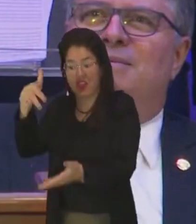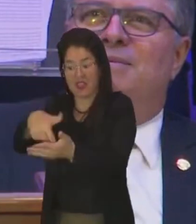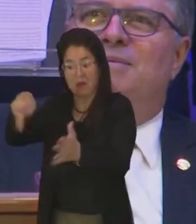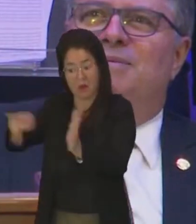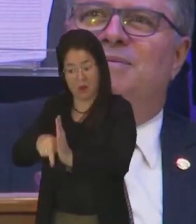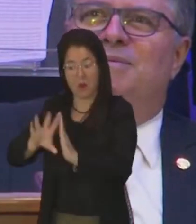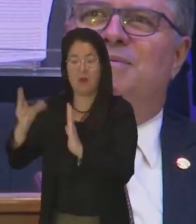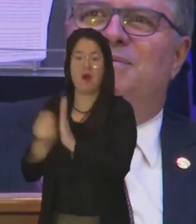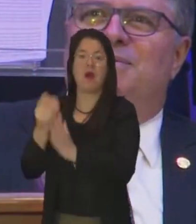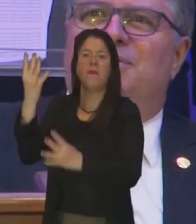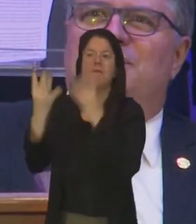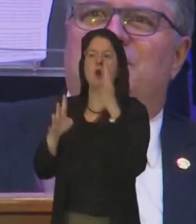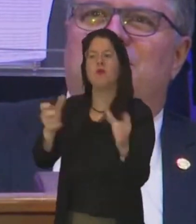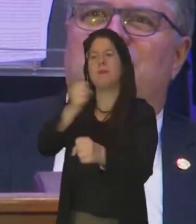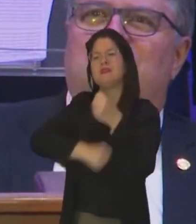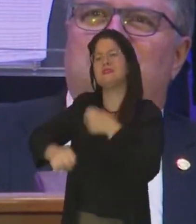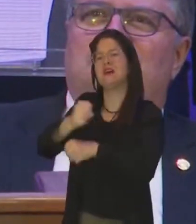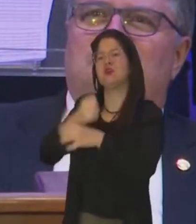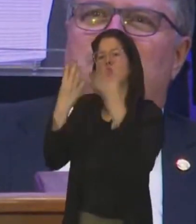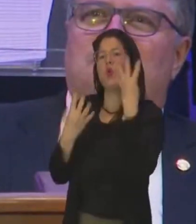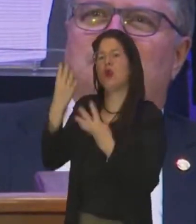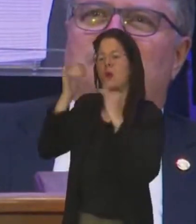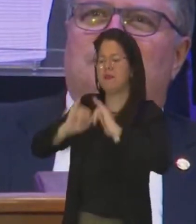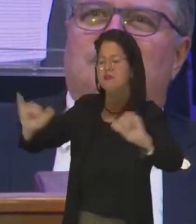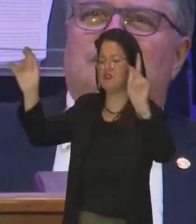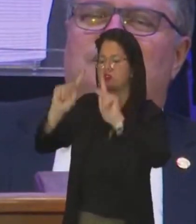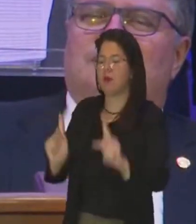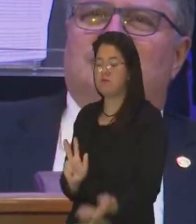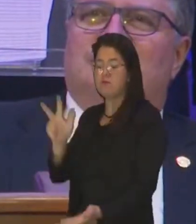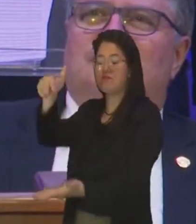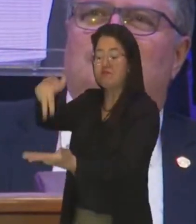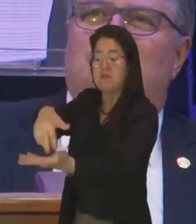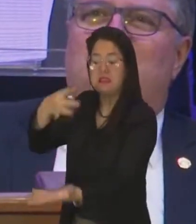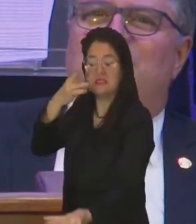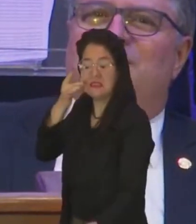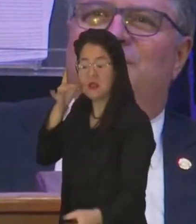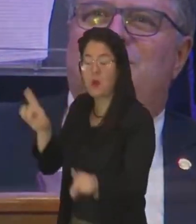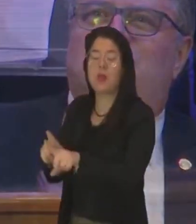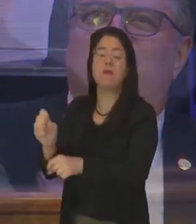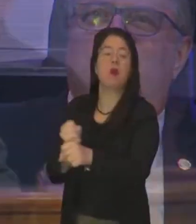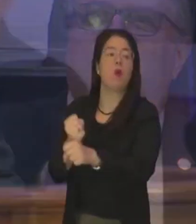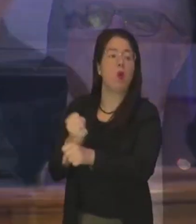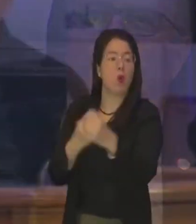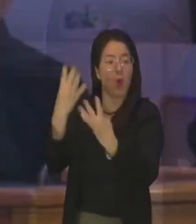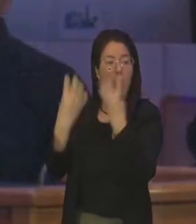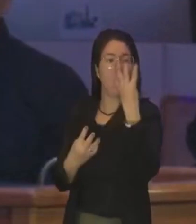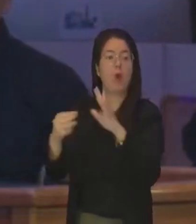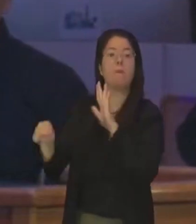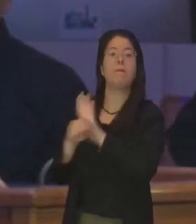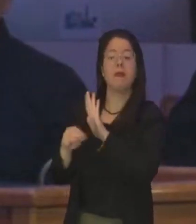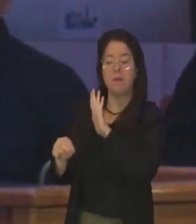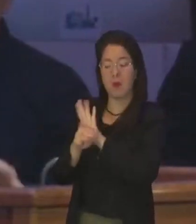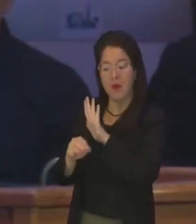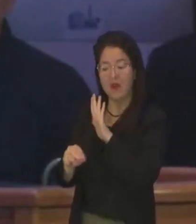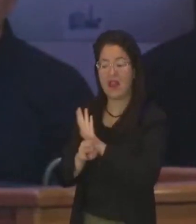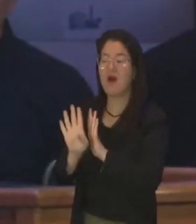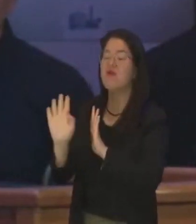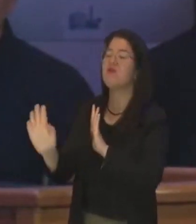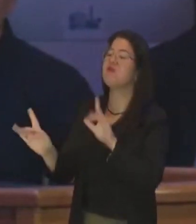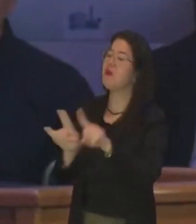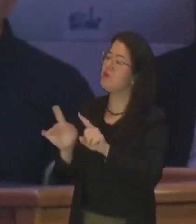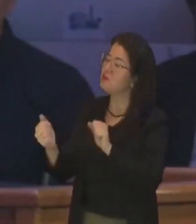coral Mensageiros da Paz esteve lá, e esse ano o coro memorial. Alguns irmãos estiveram